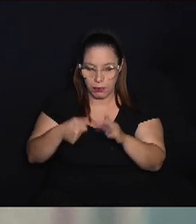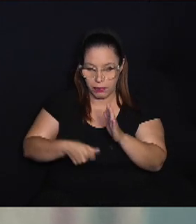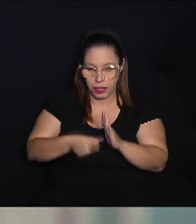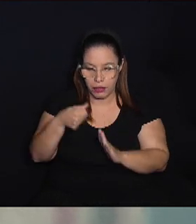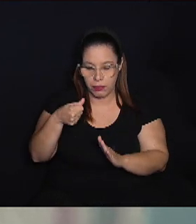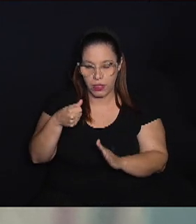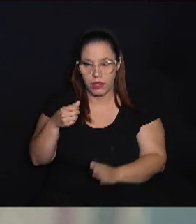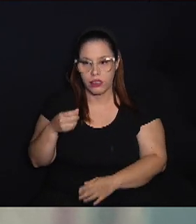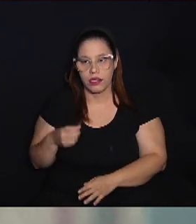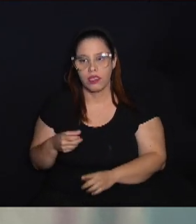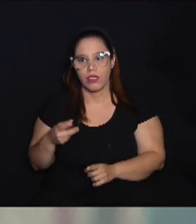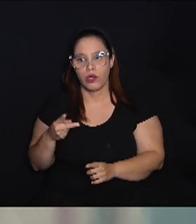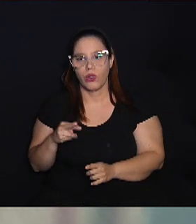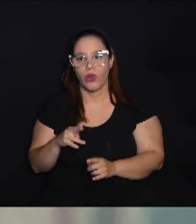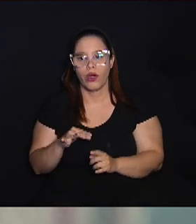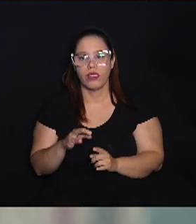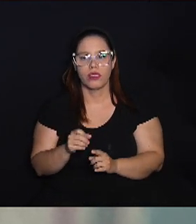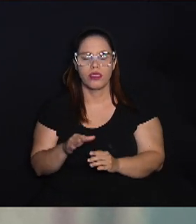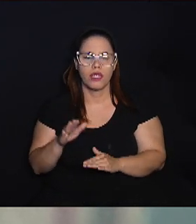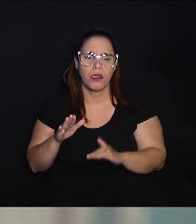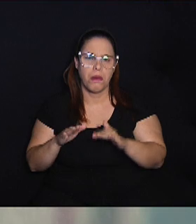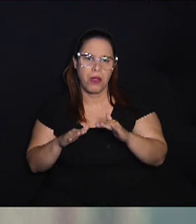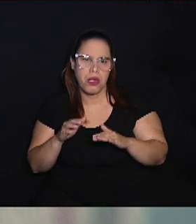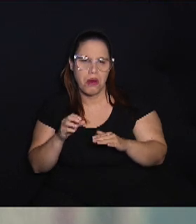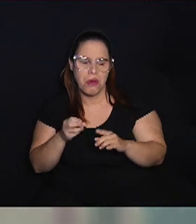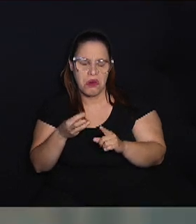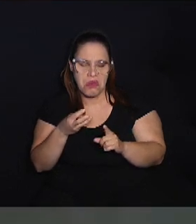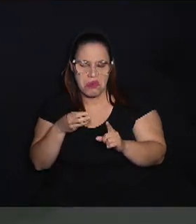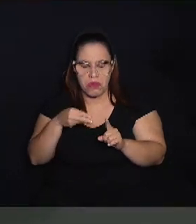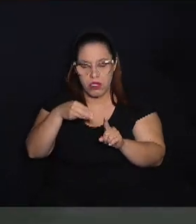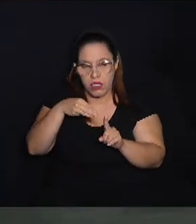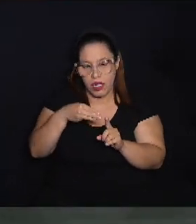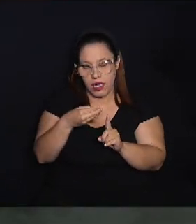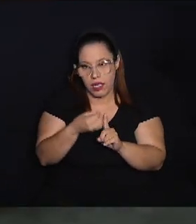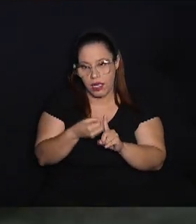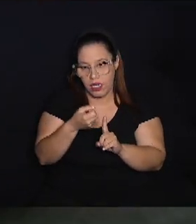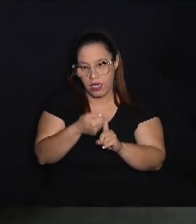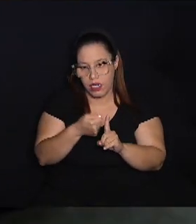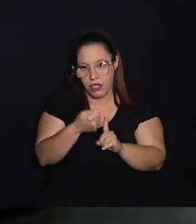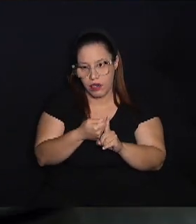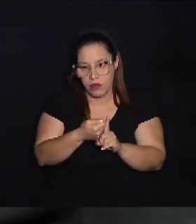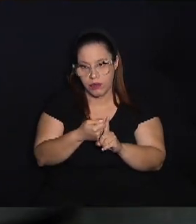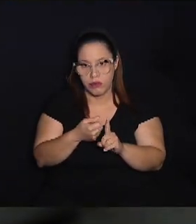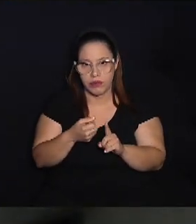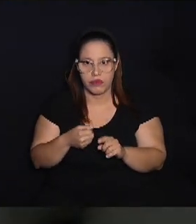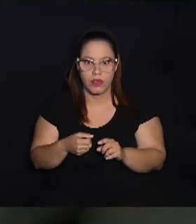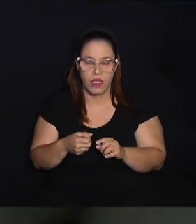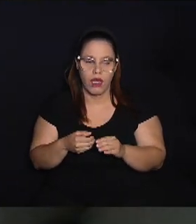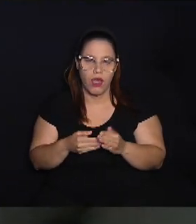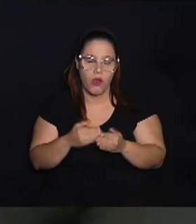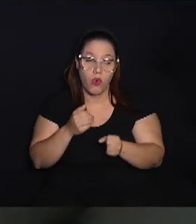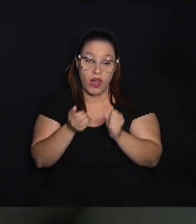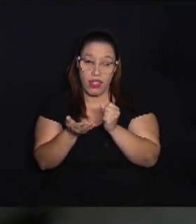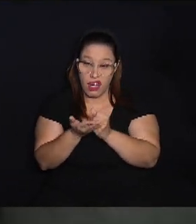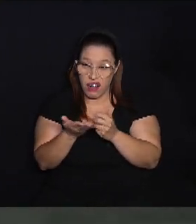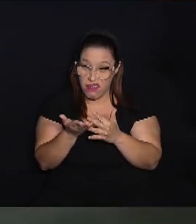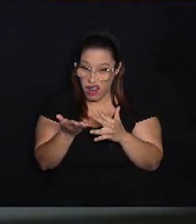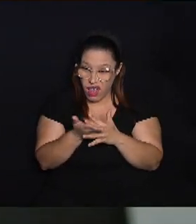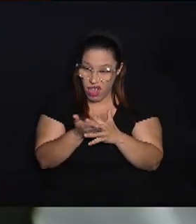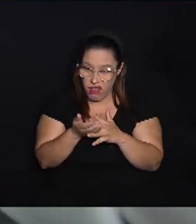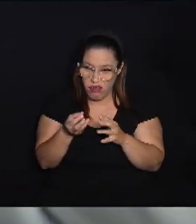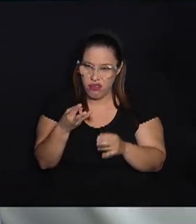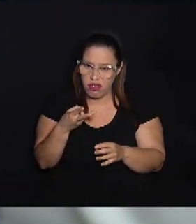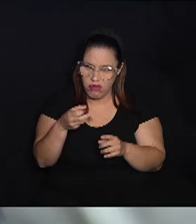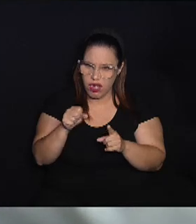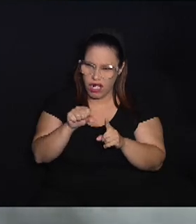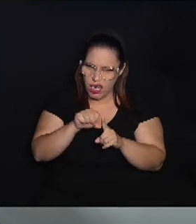Campinas e que tem um intervalo de 3 meses, a segunda dose também já está disponível. Isso que eu ia perguntar, o intervalo então de uma dose para outra é de 3 meses? Isso,